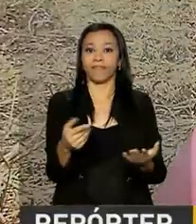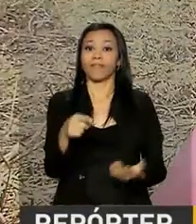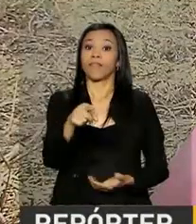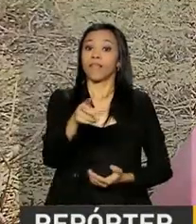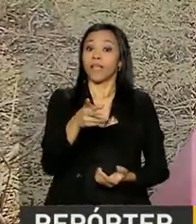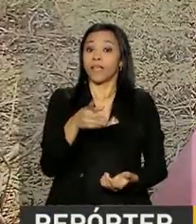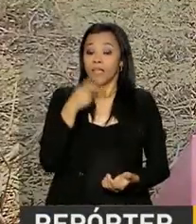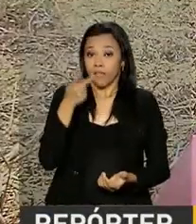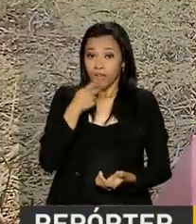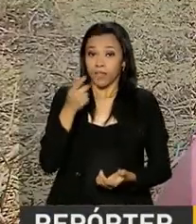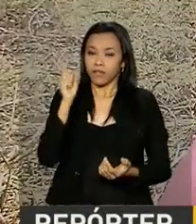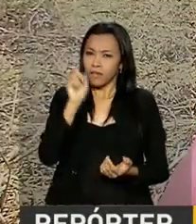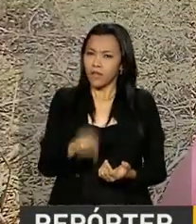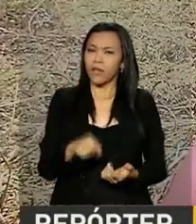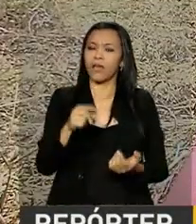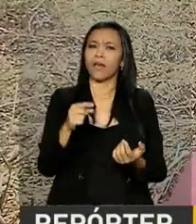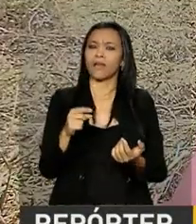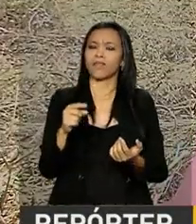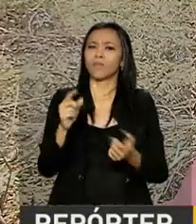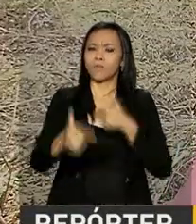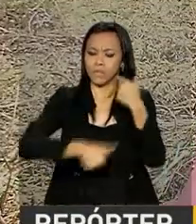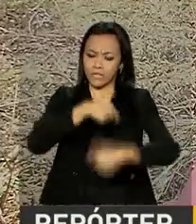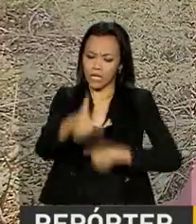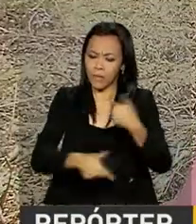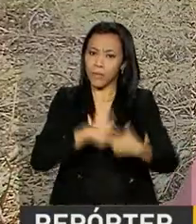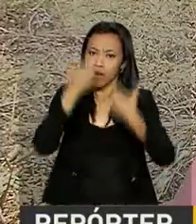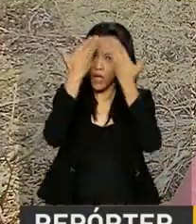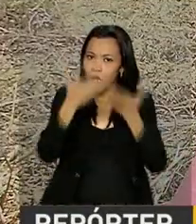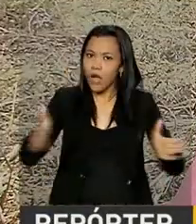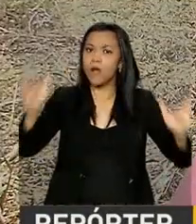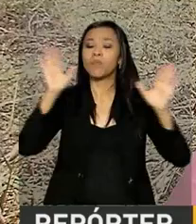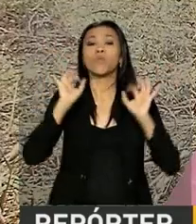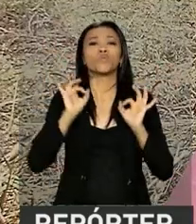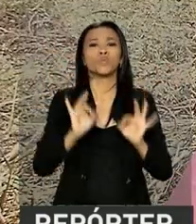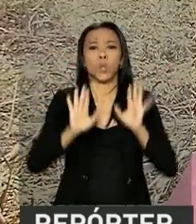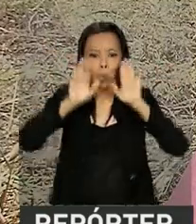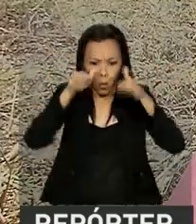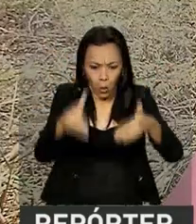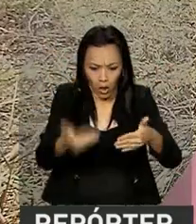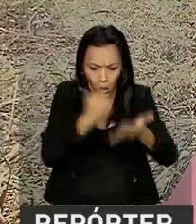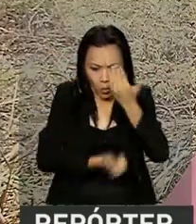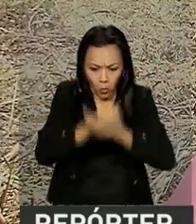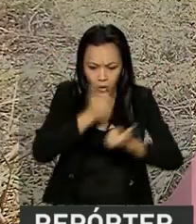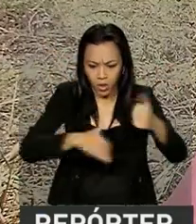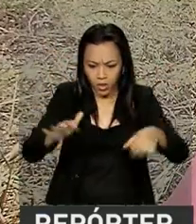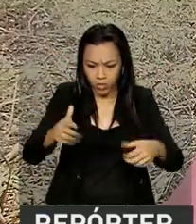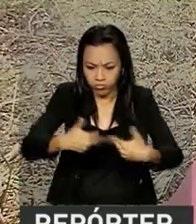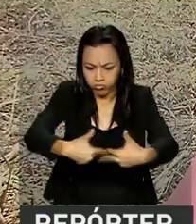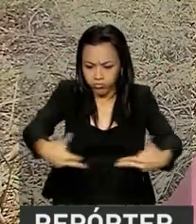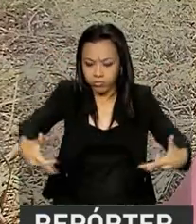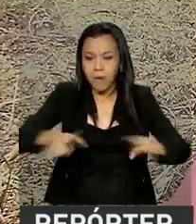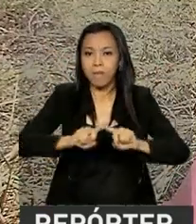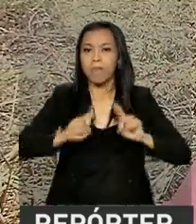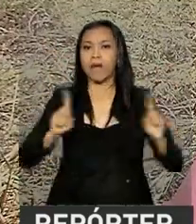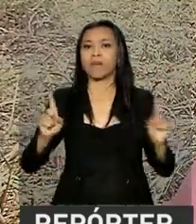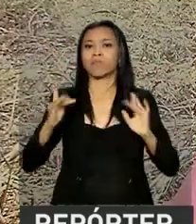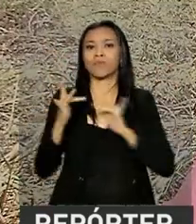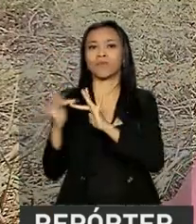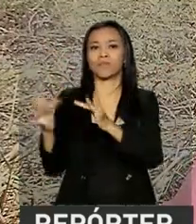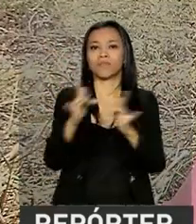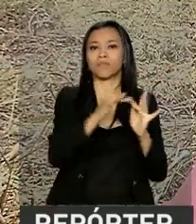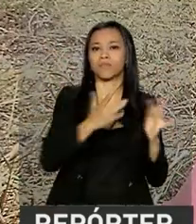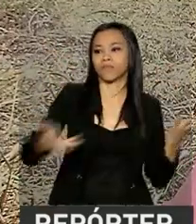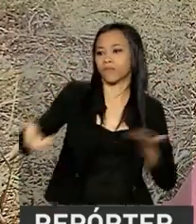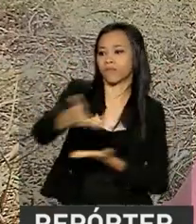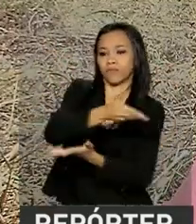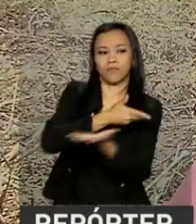estende de uma forma muito ampla, porque não só o alimento, mas o relacionamento que se forma também